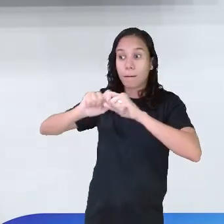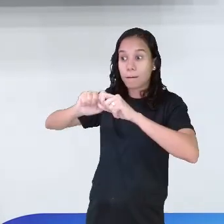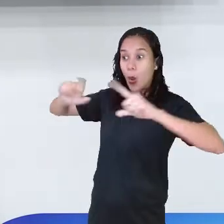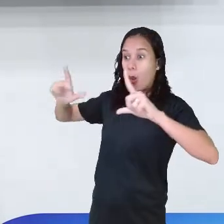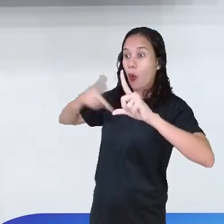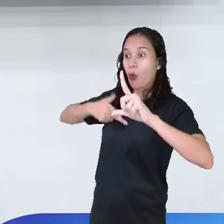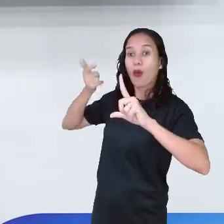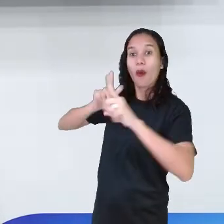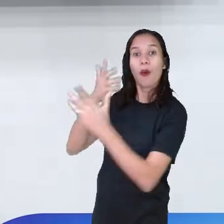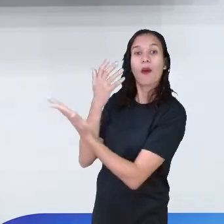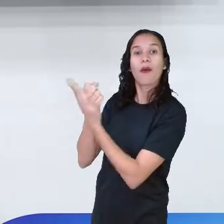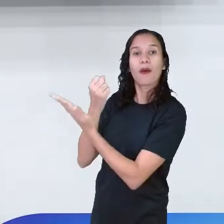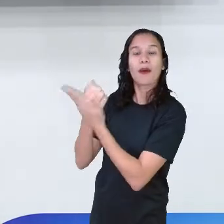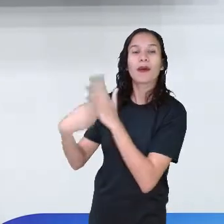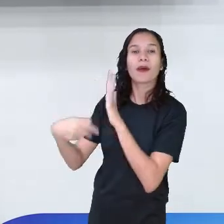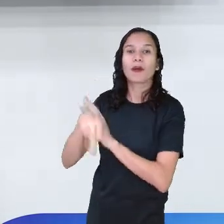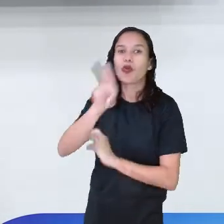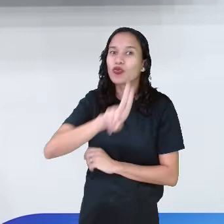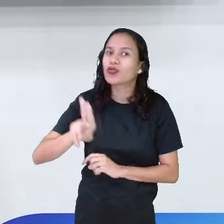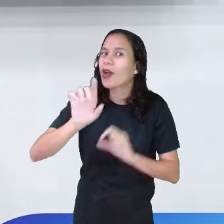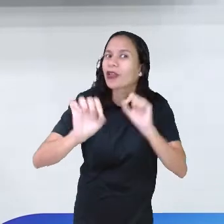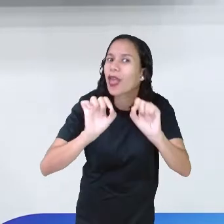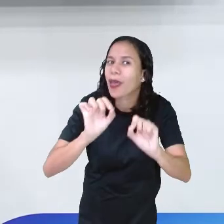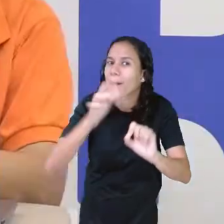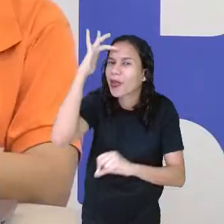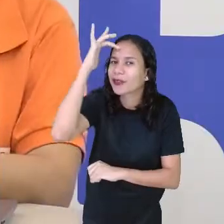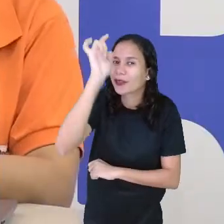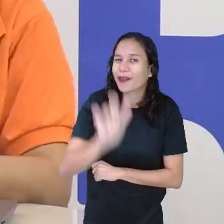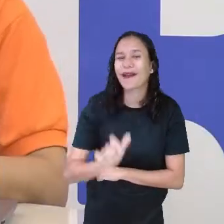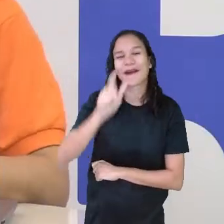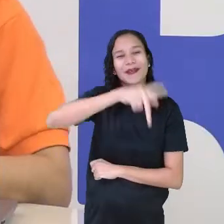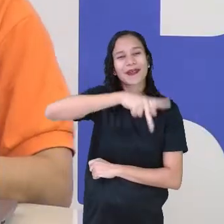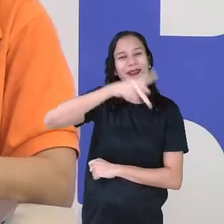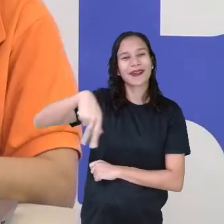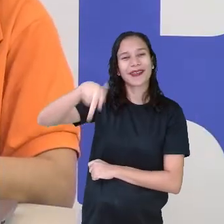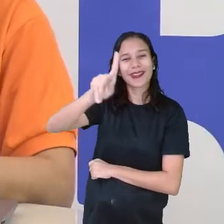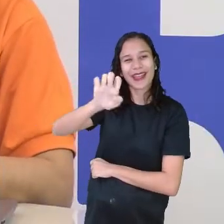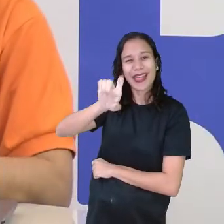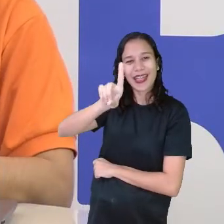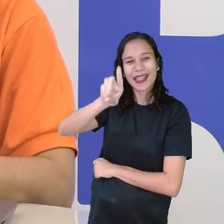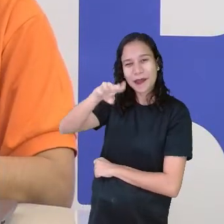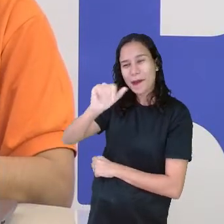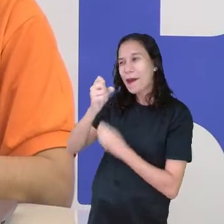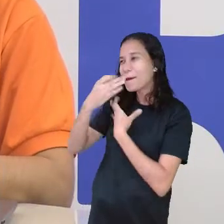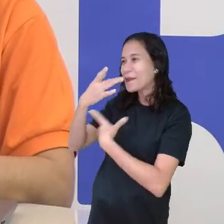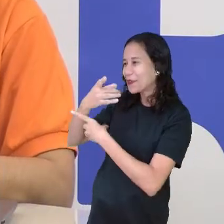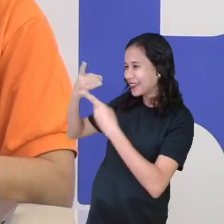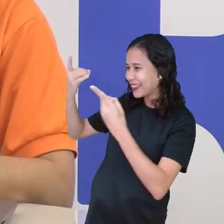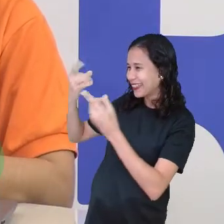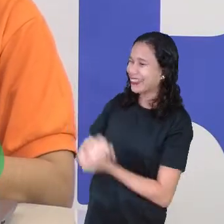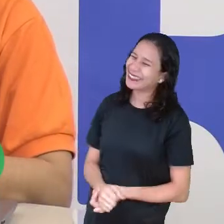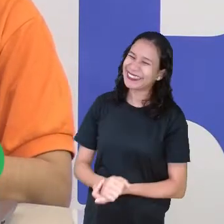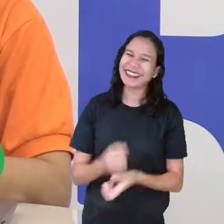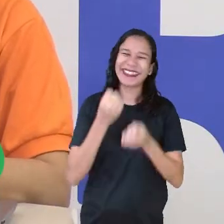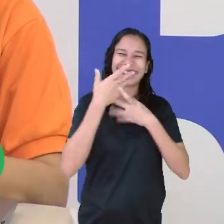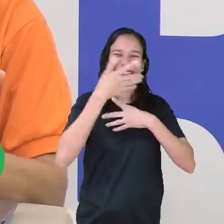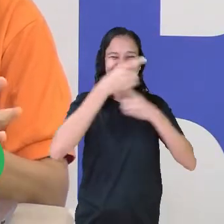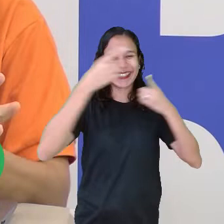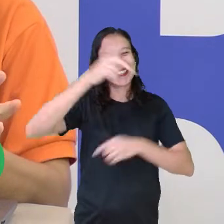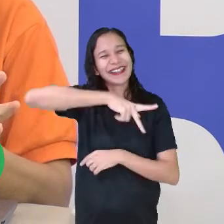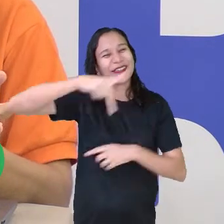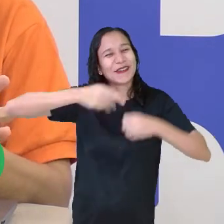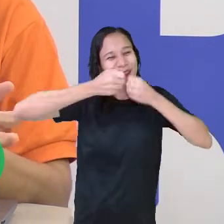falar comigo através dela. Professora Kedma, bom dia, seja bem-vinda. Bom dia, professora, tudo bem?